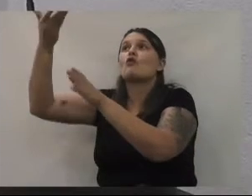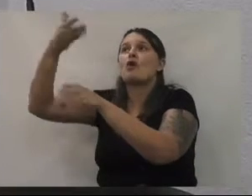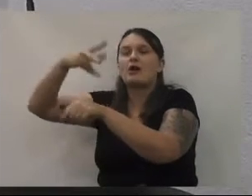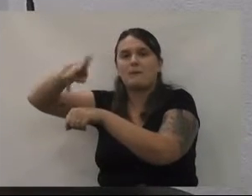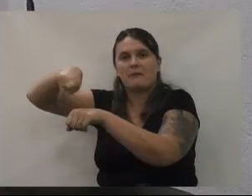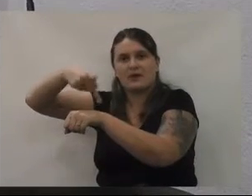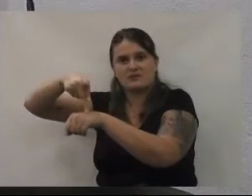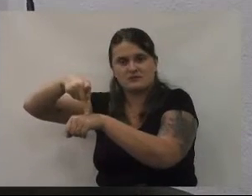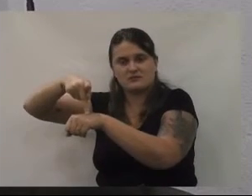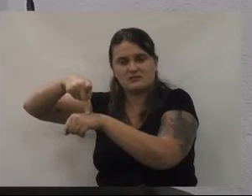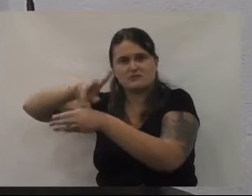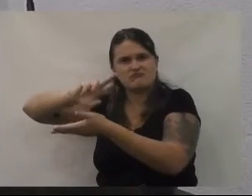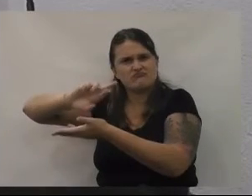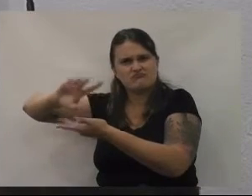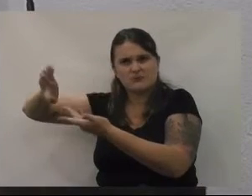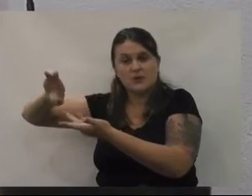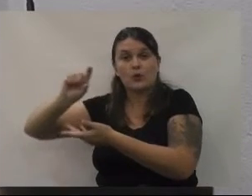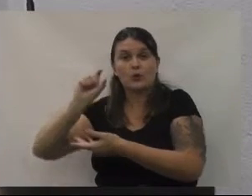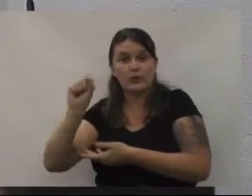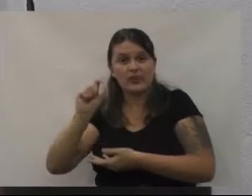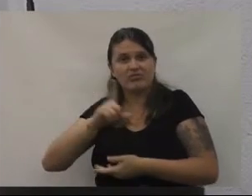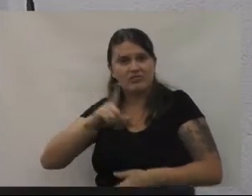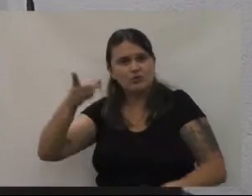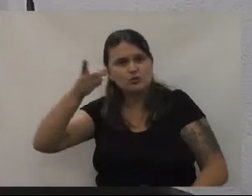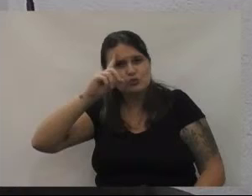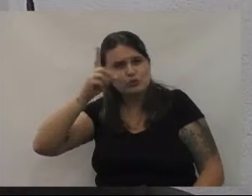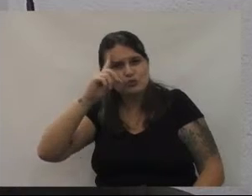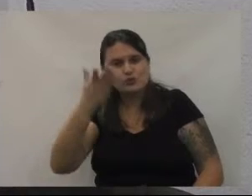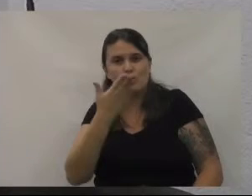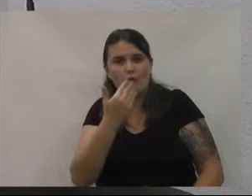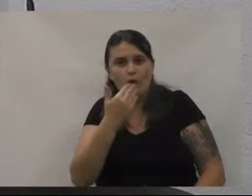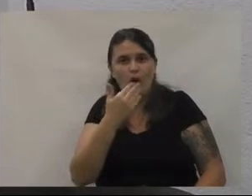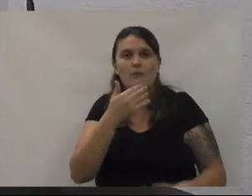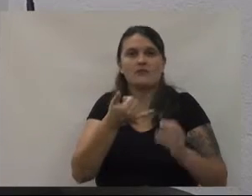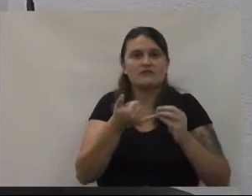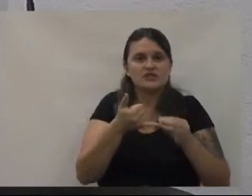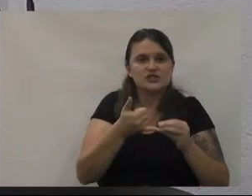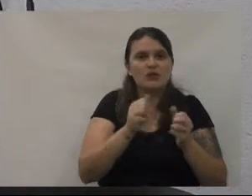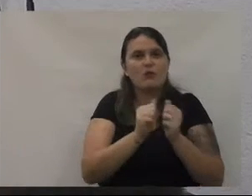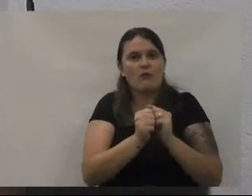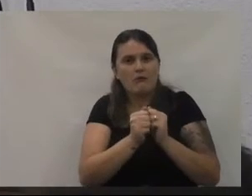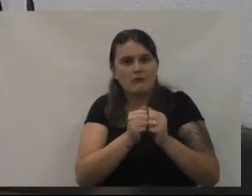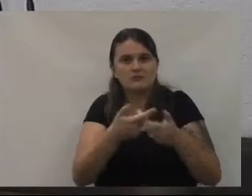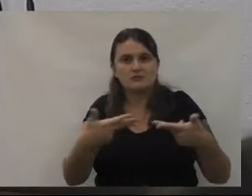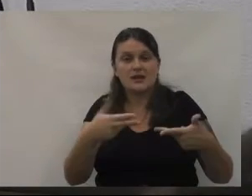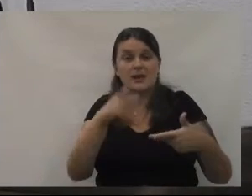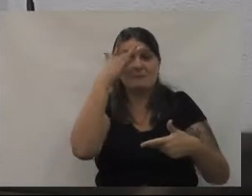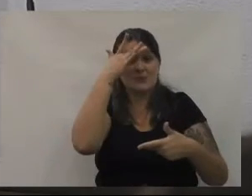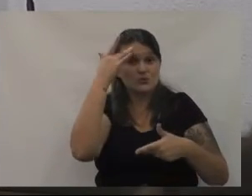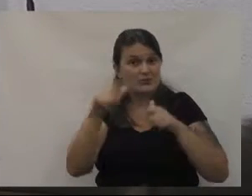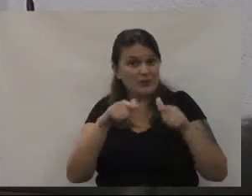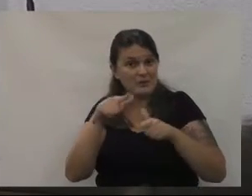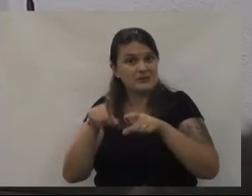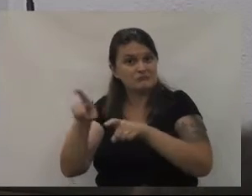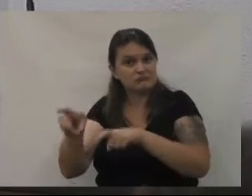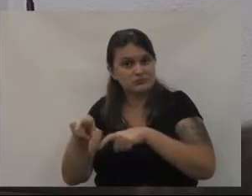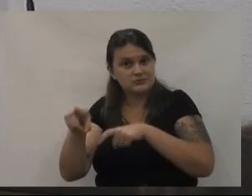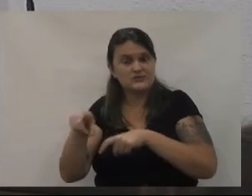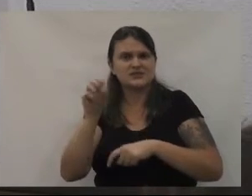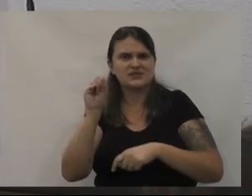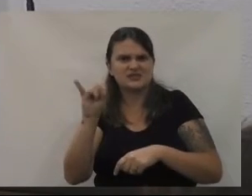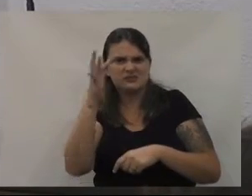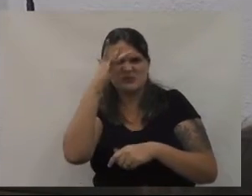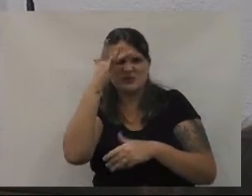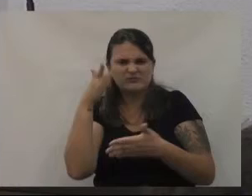milho e outros cereais. Aquilo que nós temos no dia a dia, que é o nosso feijão com arroz aí, é pelo produtor rural. E se você começar a